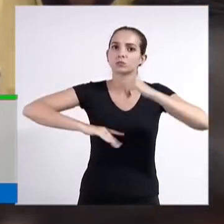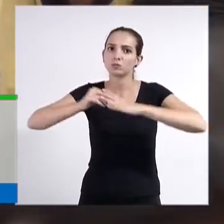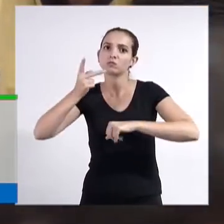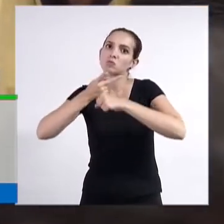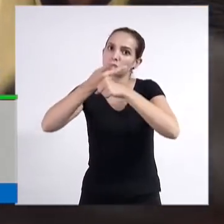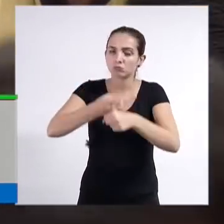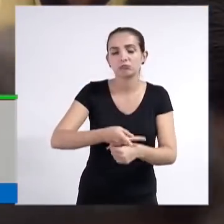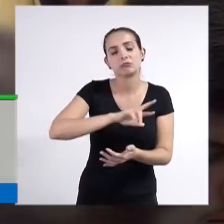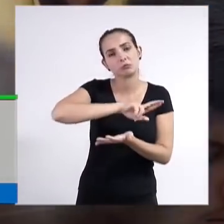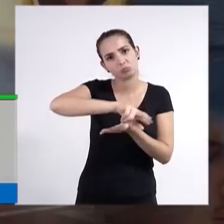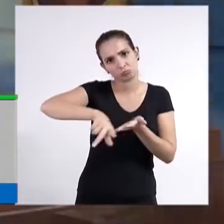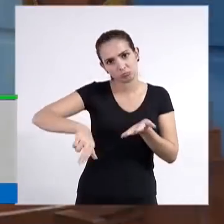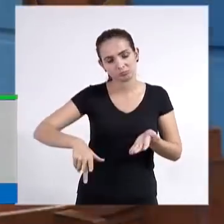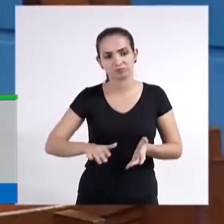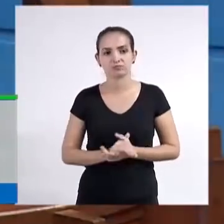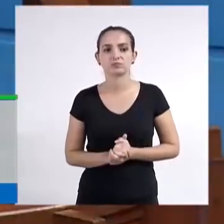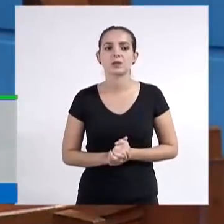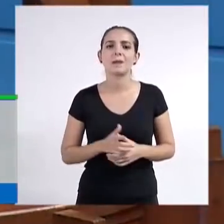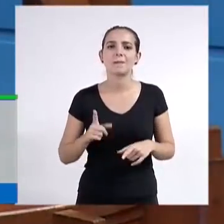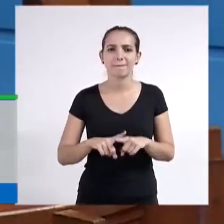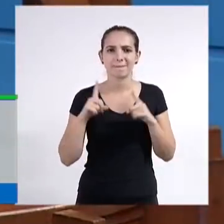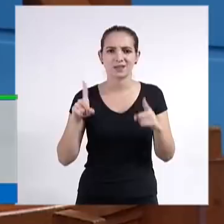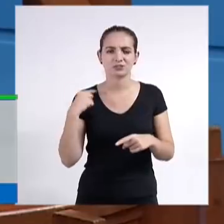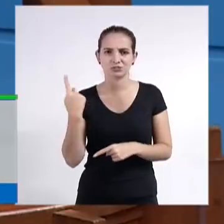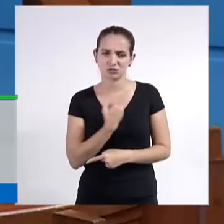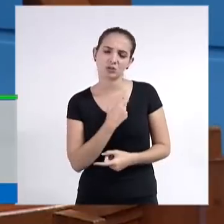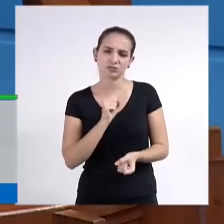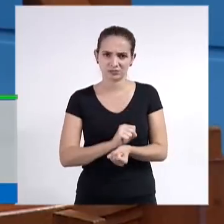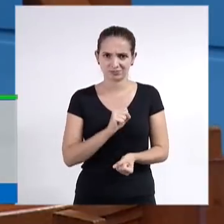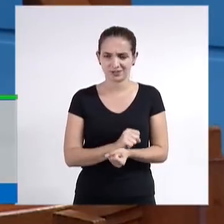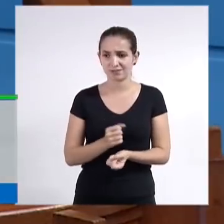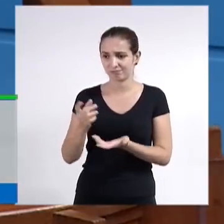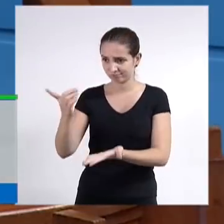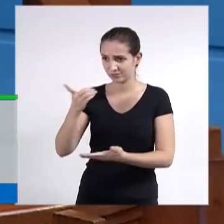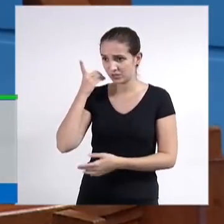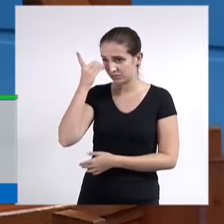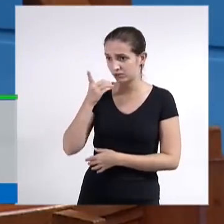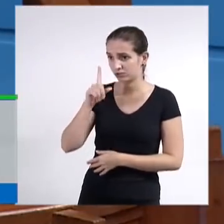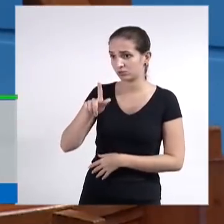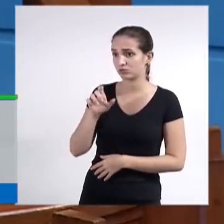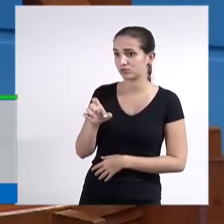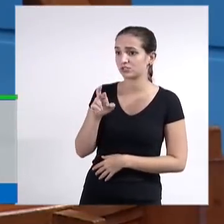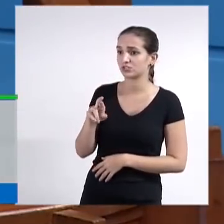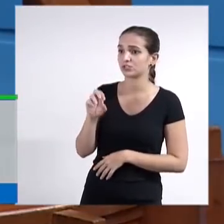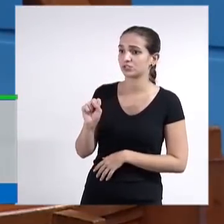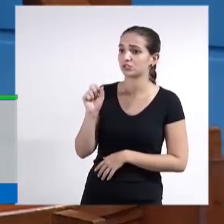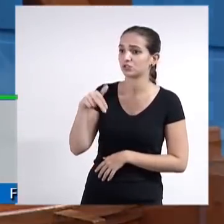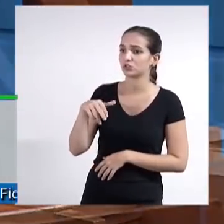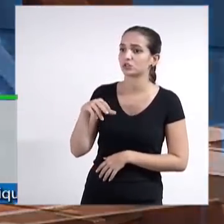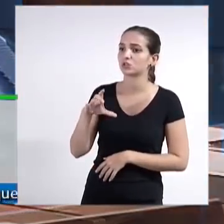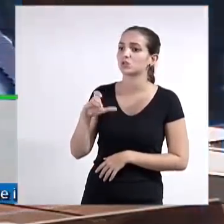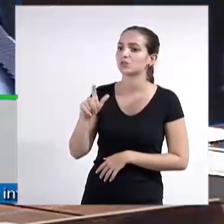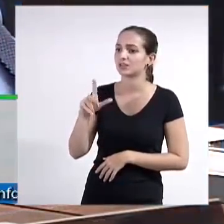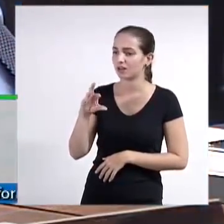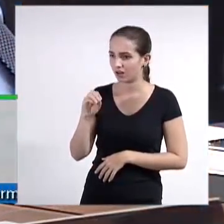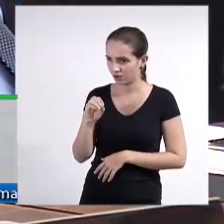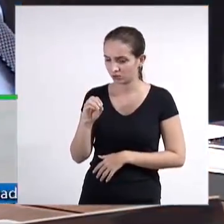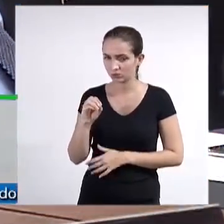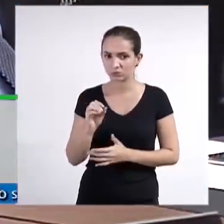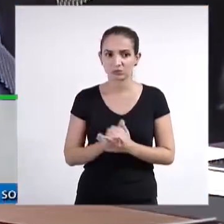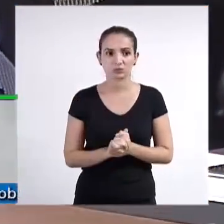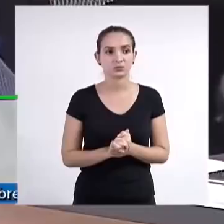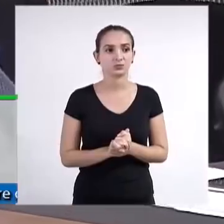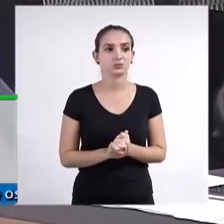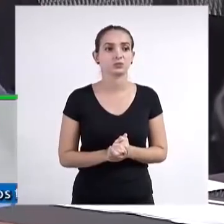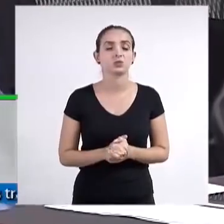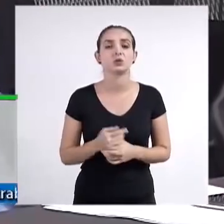Vamos aguardar, deputado Gerson Claro. R$ 400 de